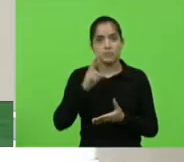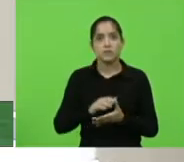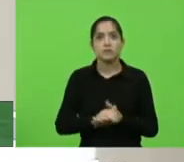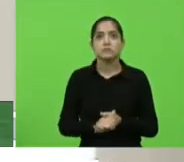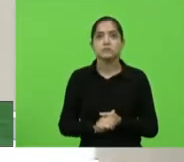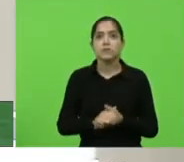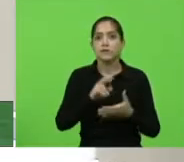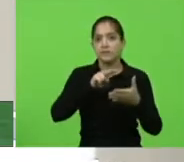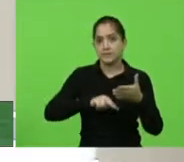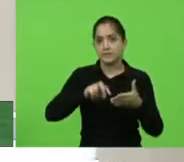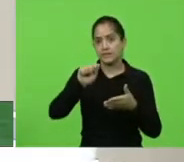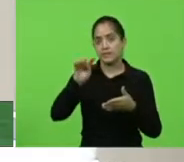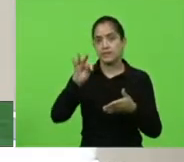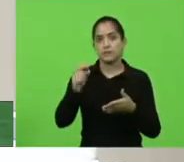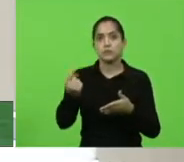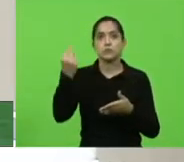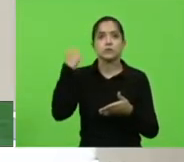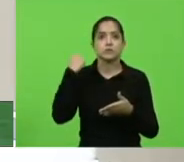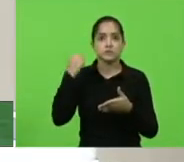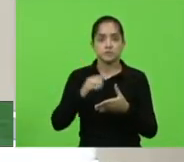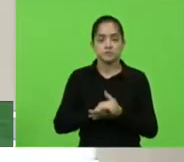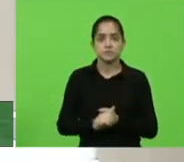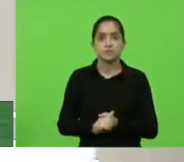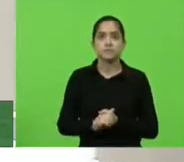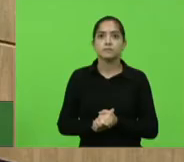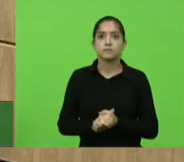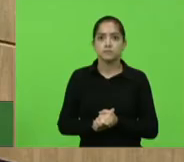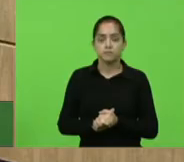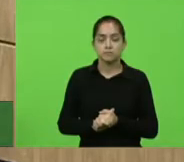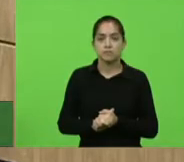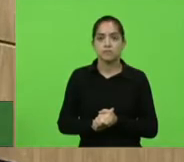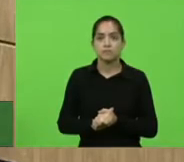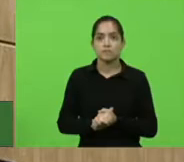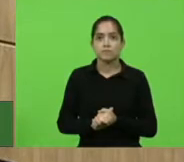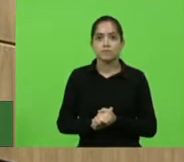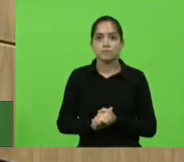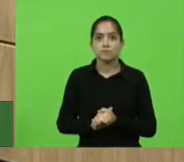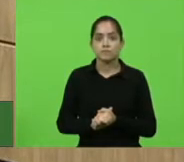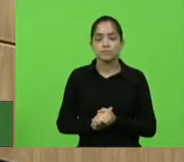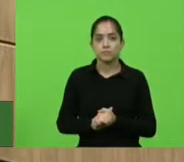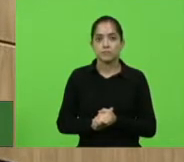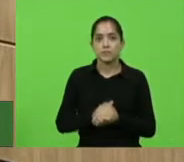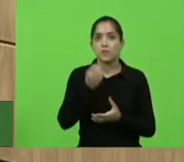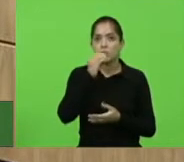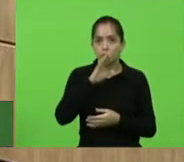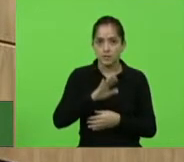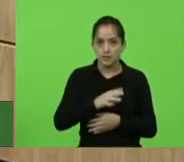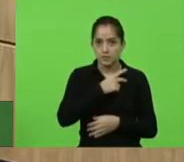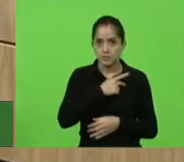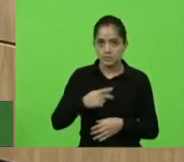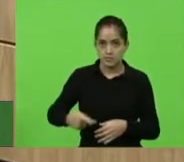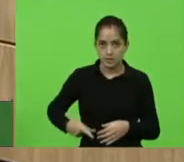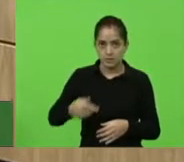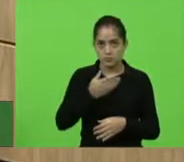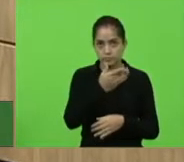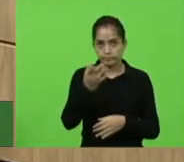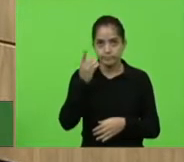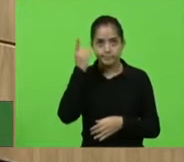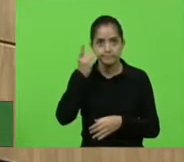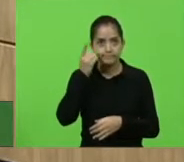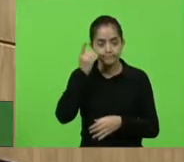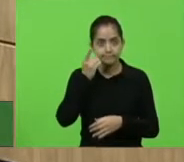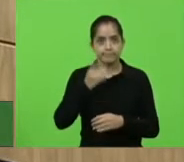possa fazer a leitura da última ata da última sessão. Boa tarde, senhor presidente, colegas deputados,